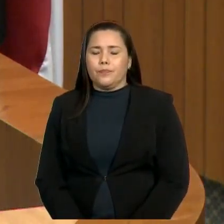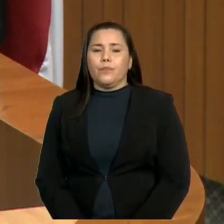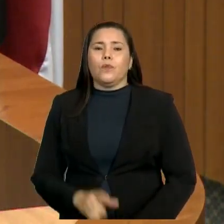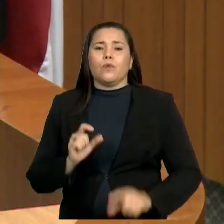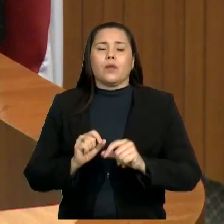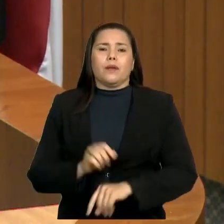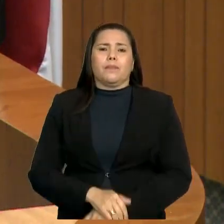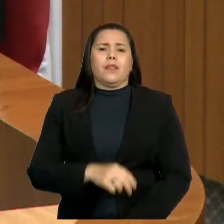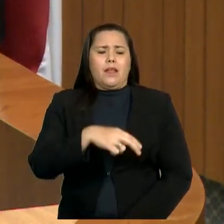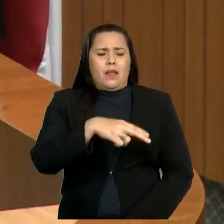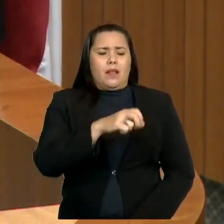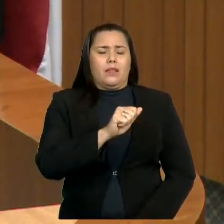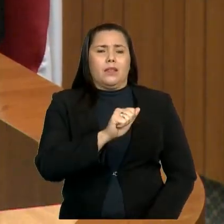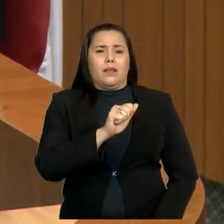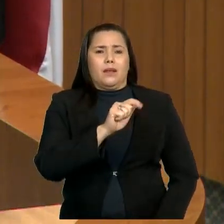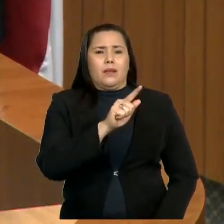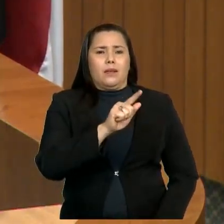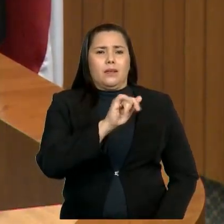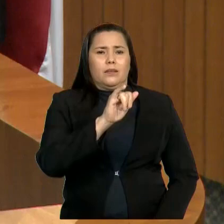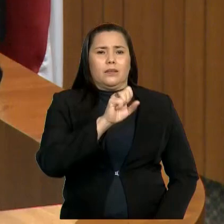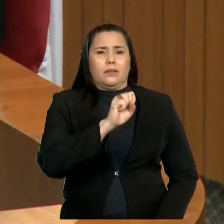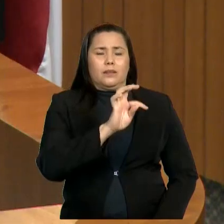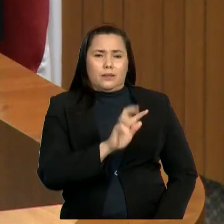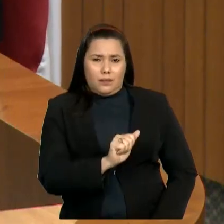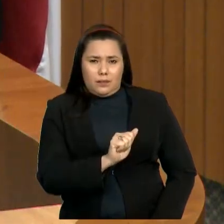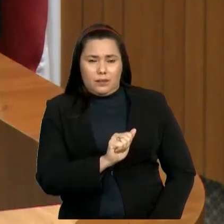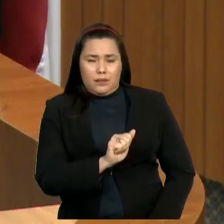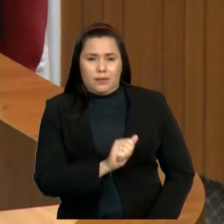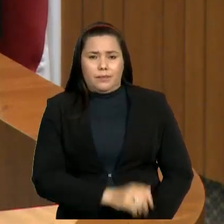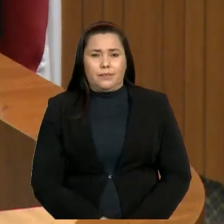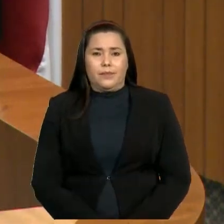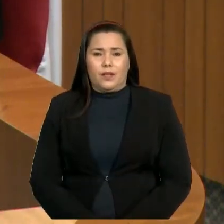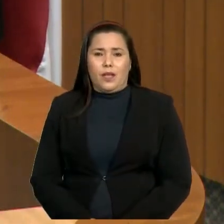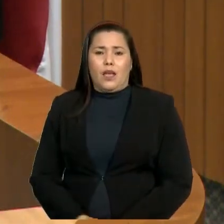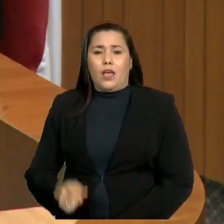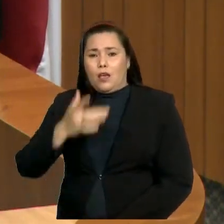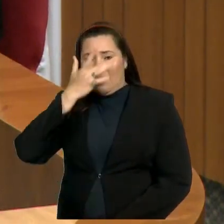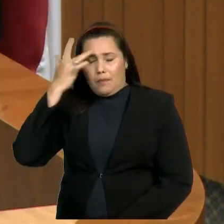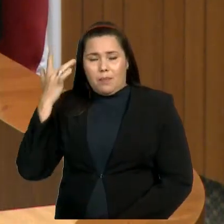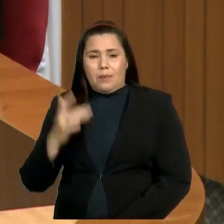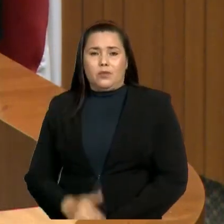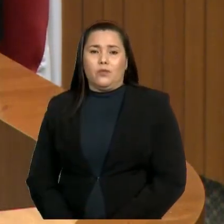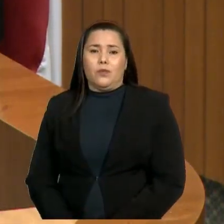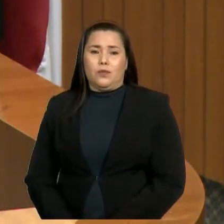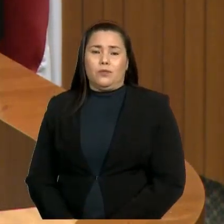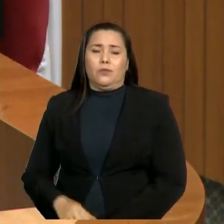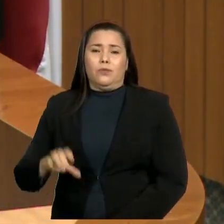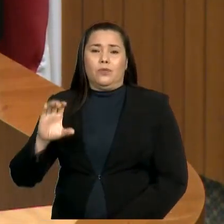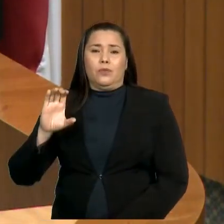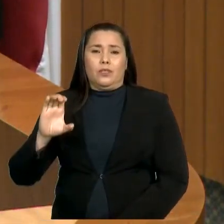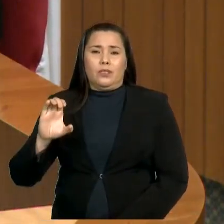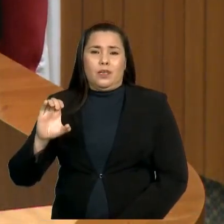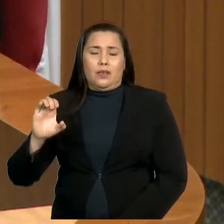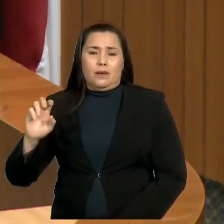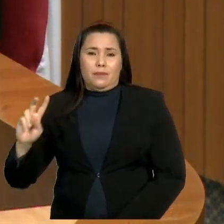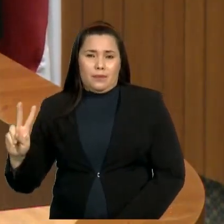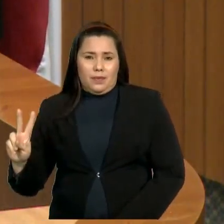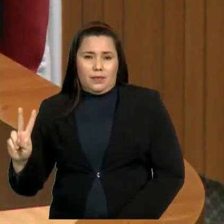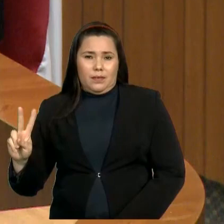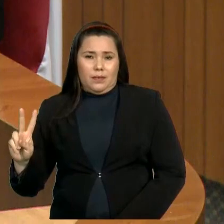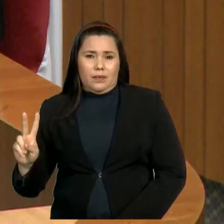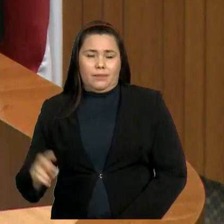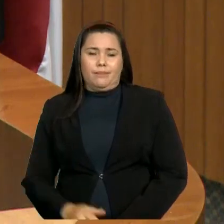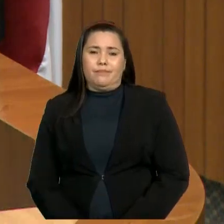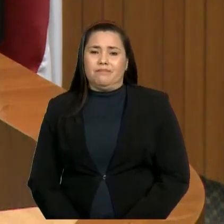não tem diferença nenhuma para mim é tudo história humana mas esse pessoal tá